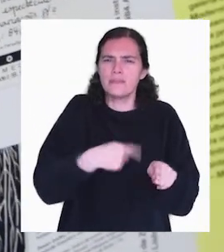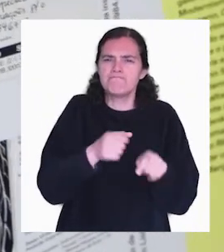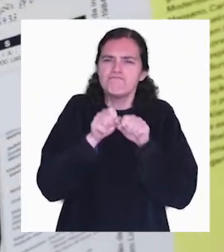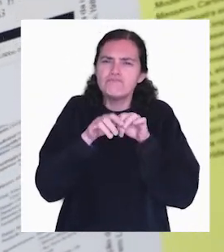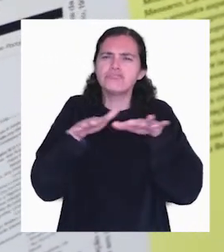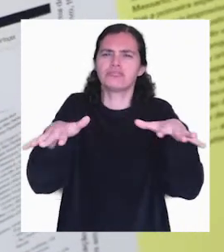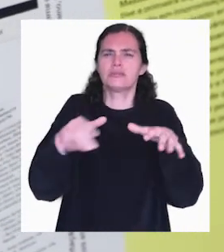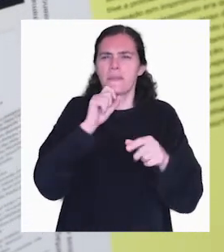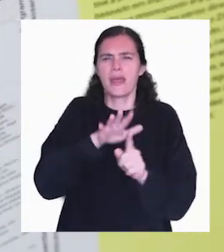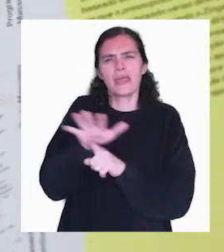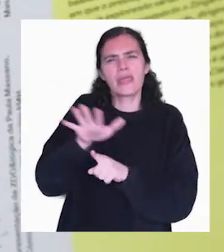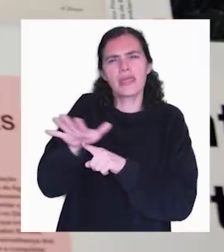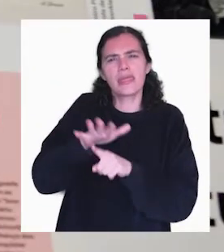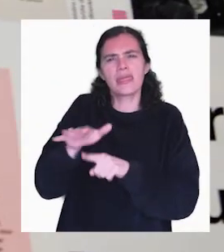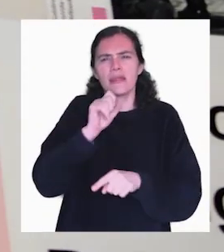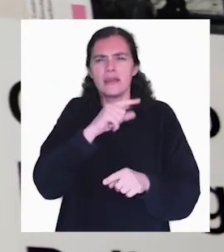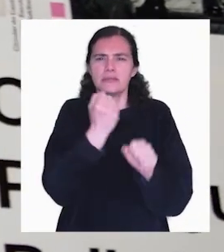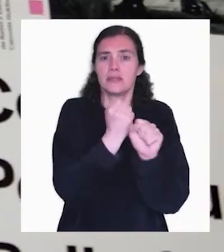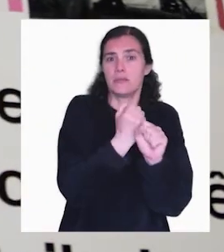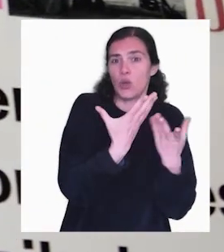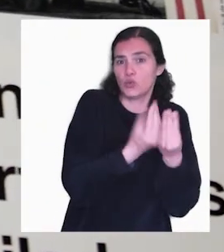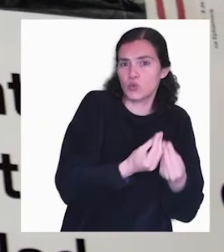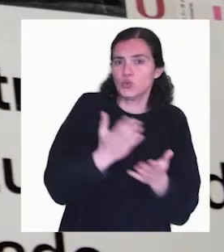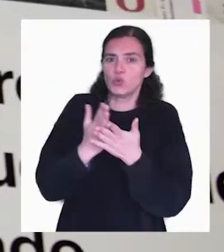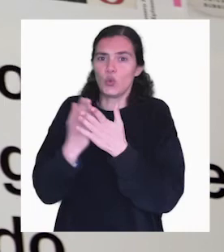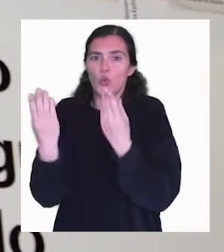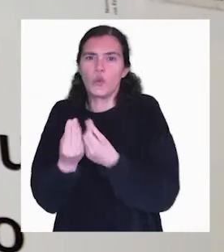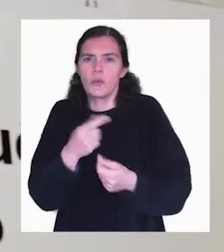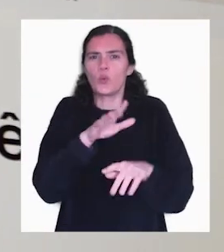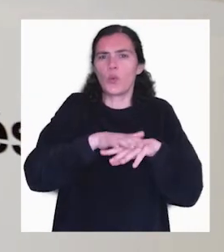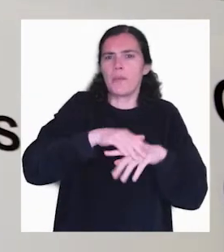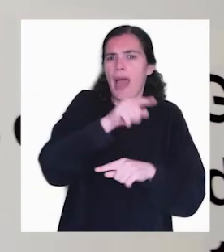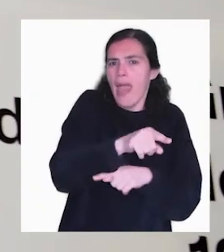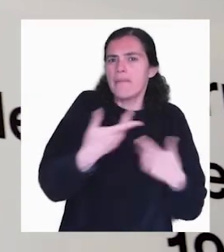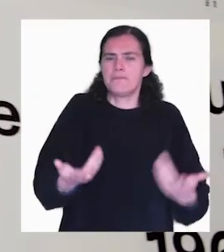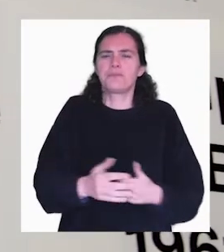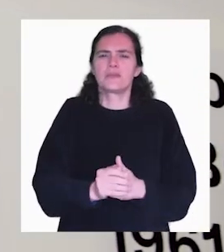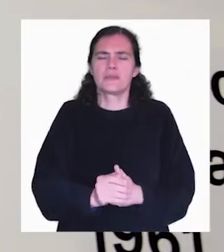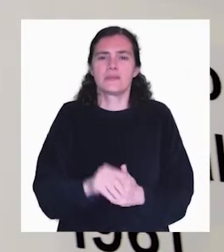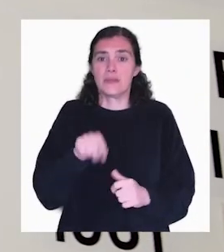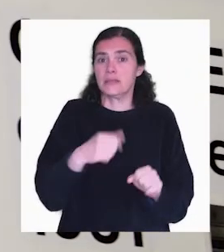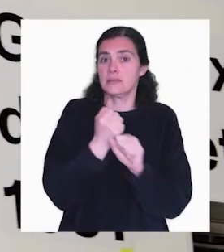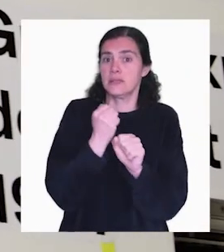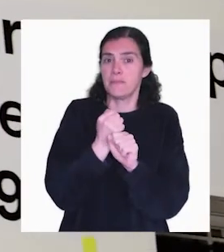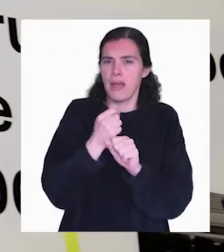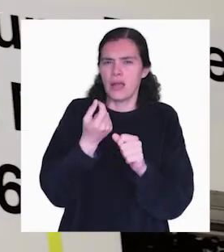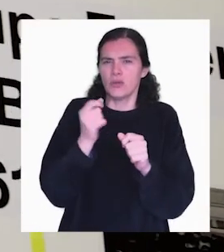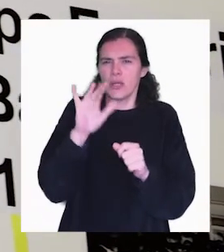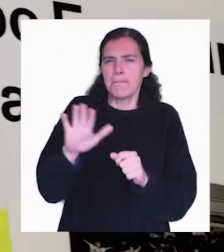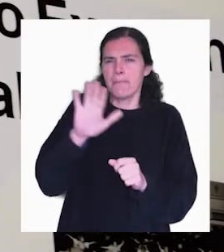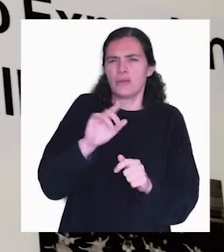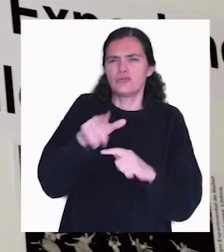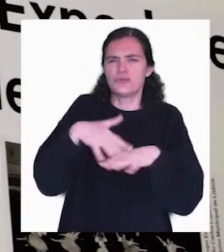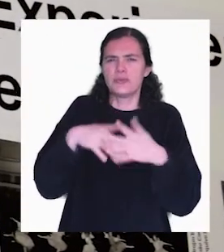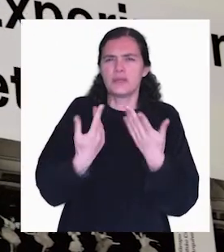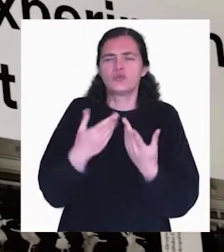de influência, de estudou com, trabalhou com, derivou de... Pronto, este trabalho gráfico que fizemos com o